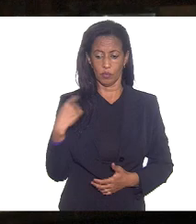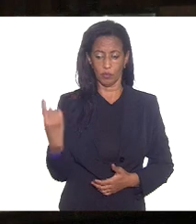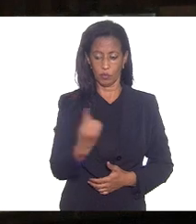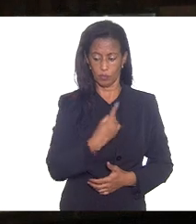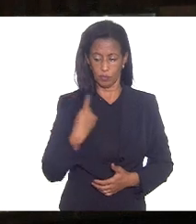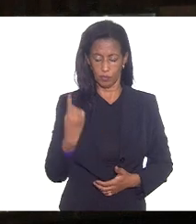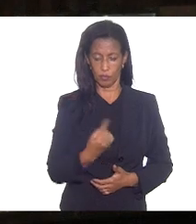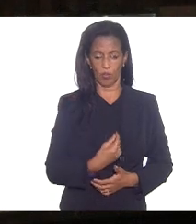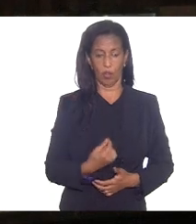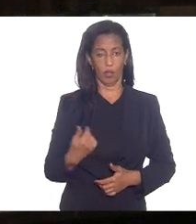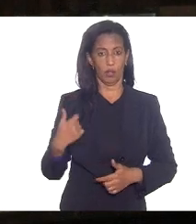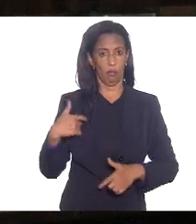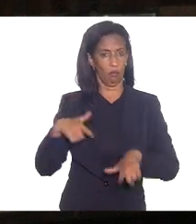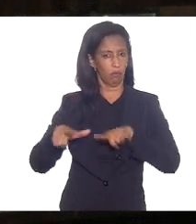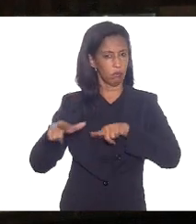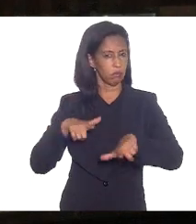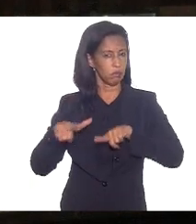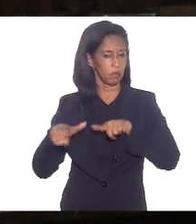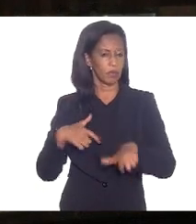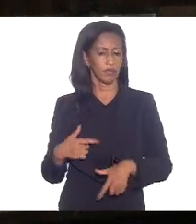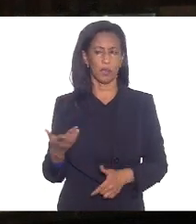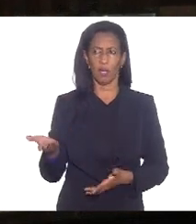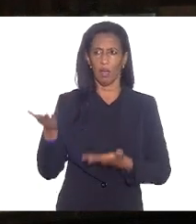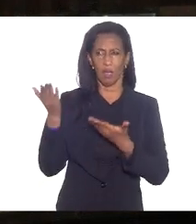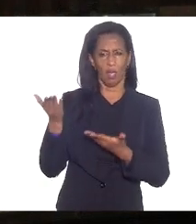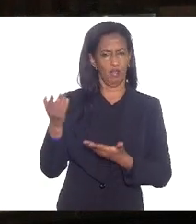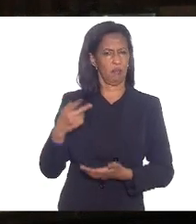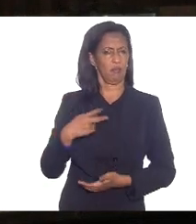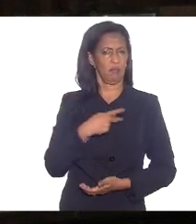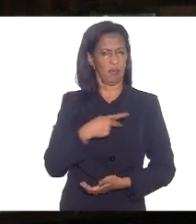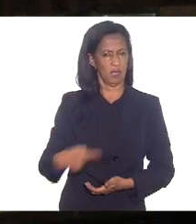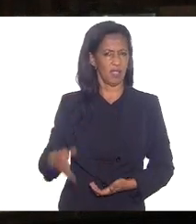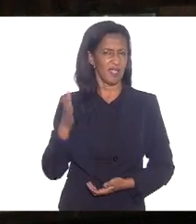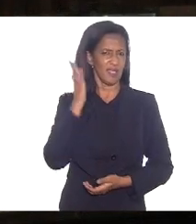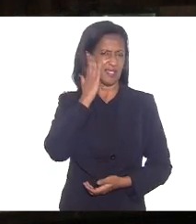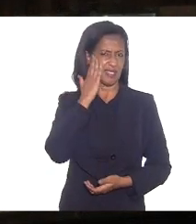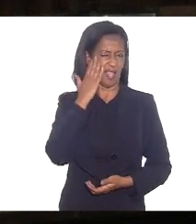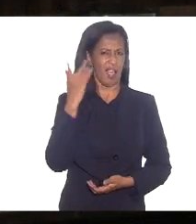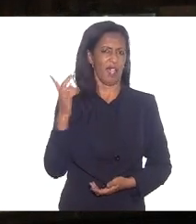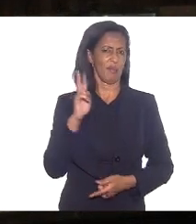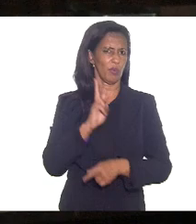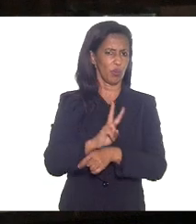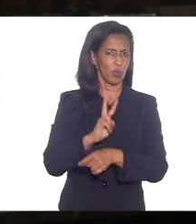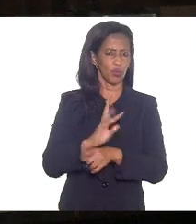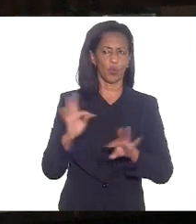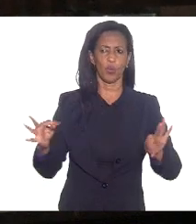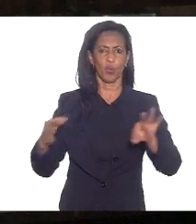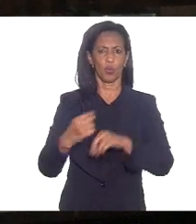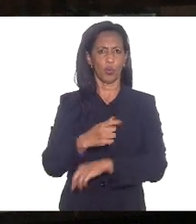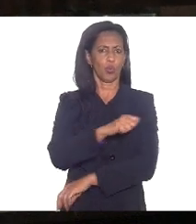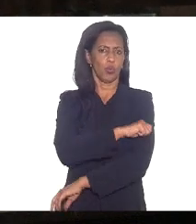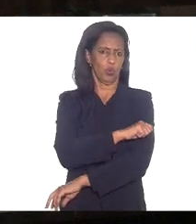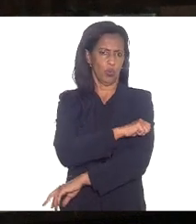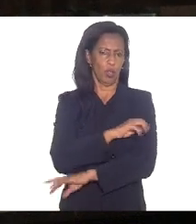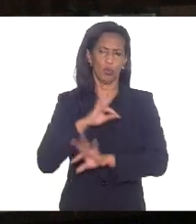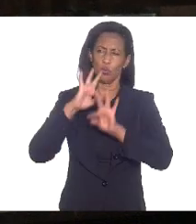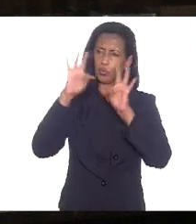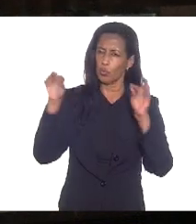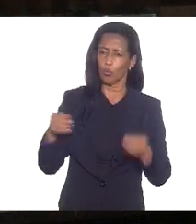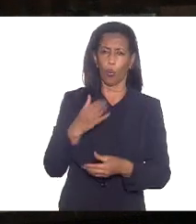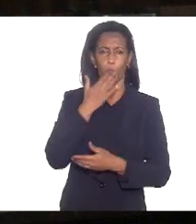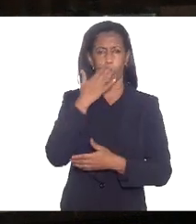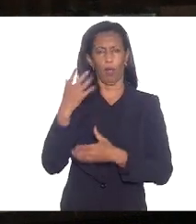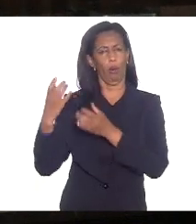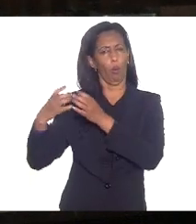que lutamos, Vossa Excelência, muito embasada, defendendo todos os alunos de todos os tipos